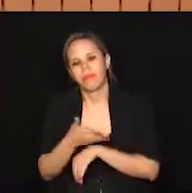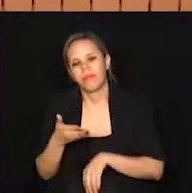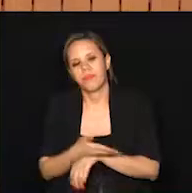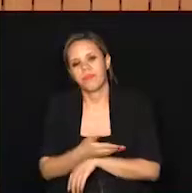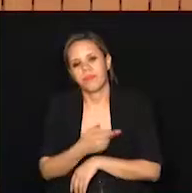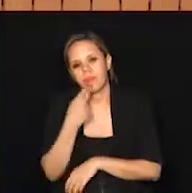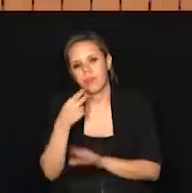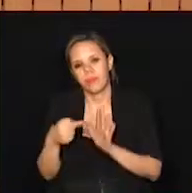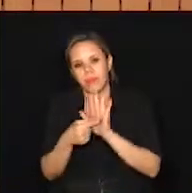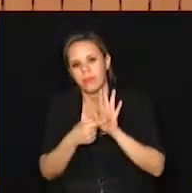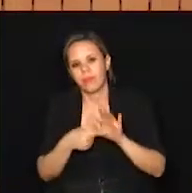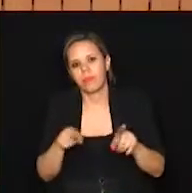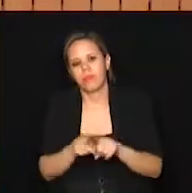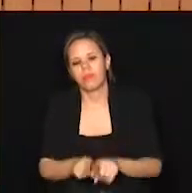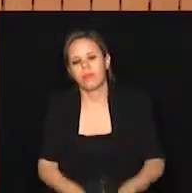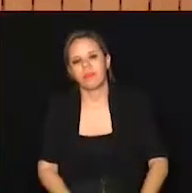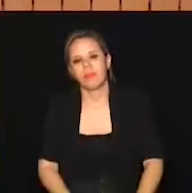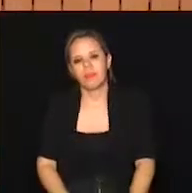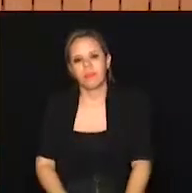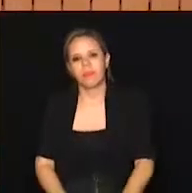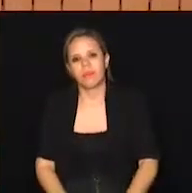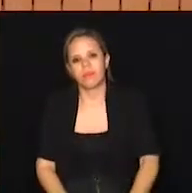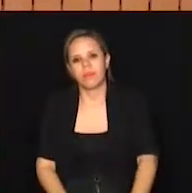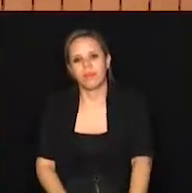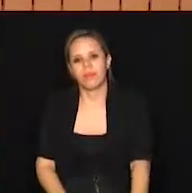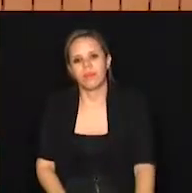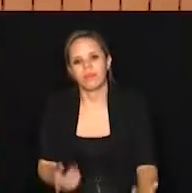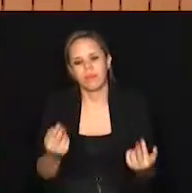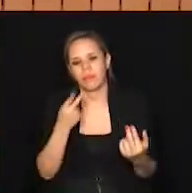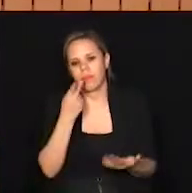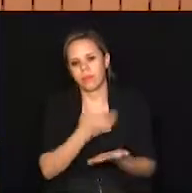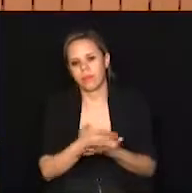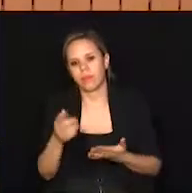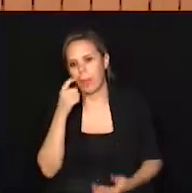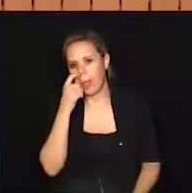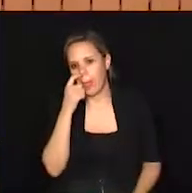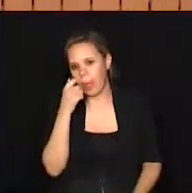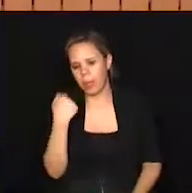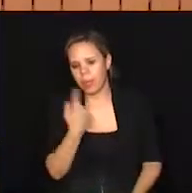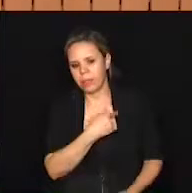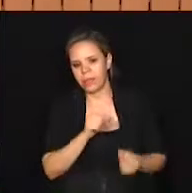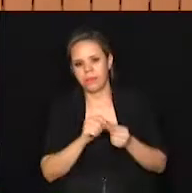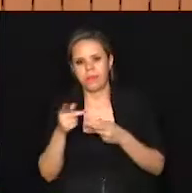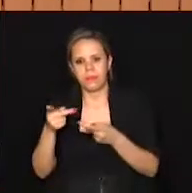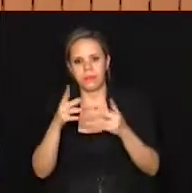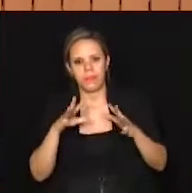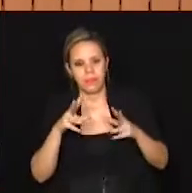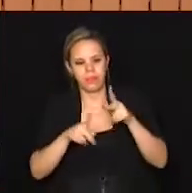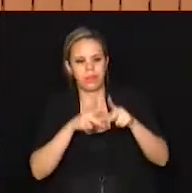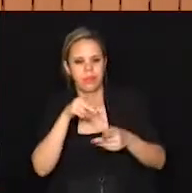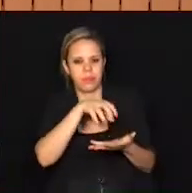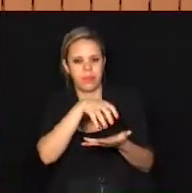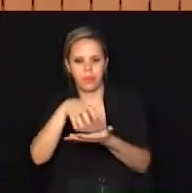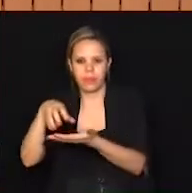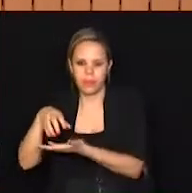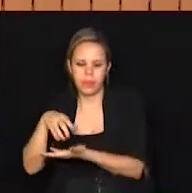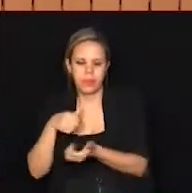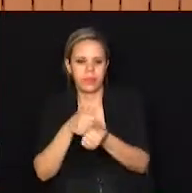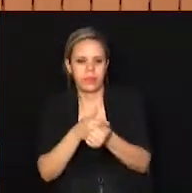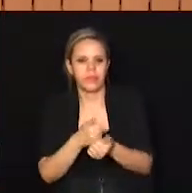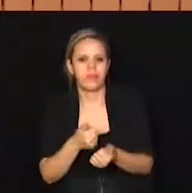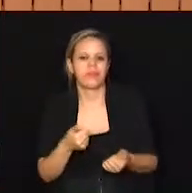anotar uma vez ao dia. Nós estamos nos propondo, e esse protocolo nós já encaminhamos para a prefeitura